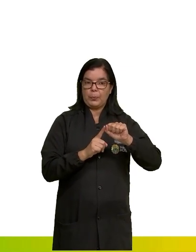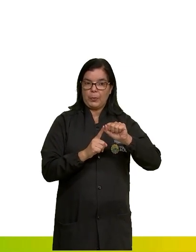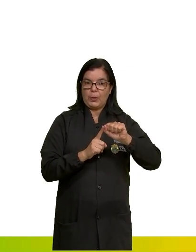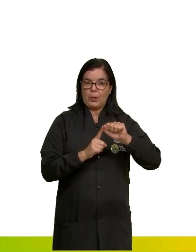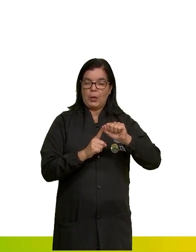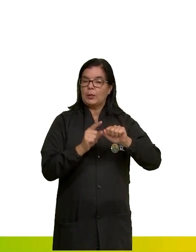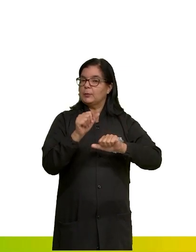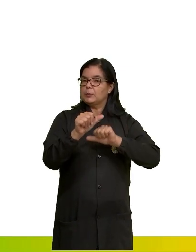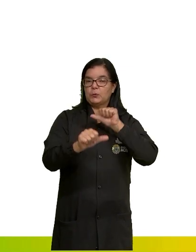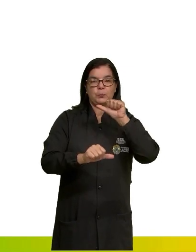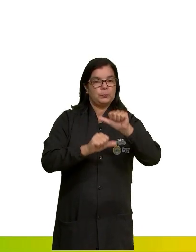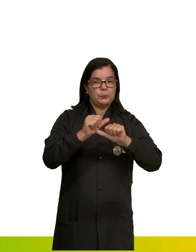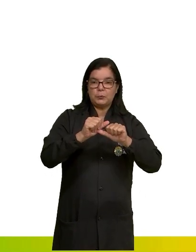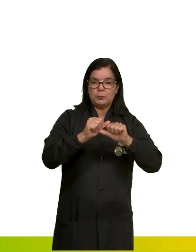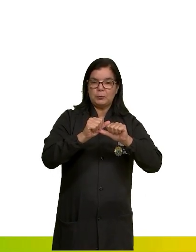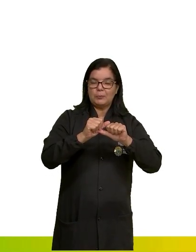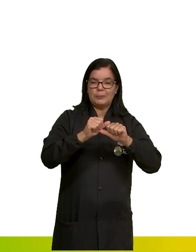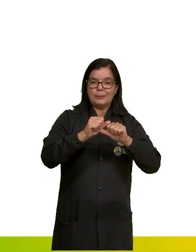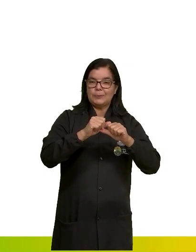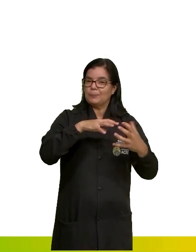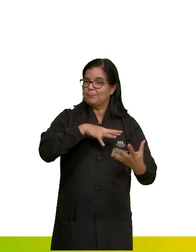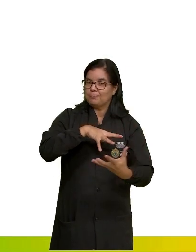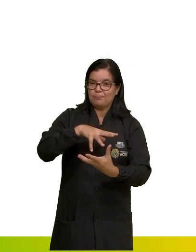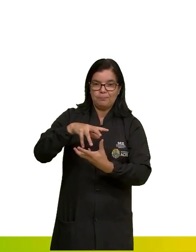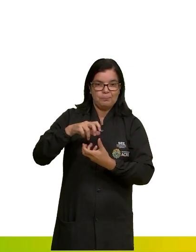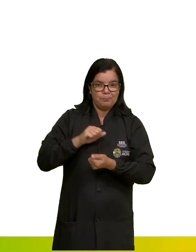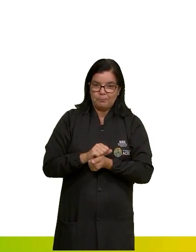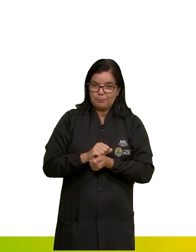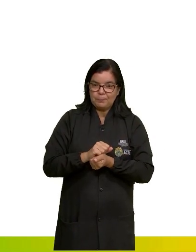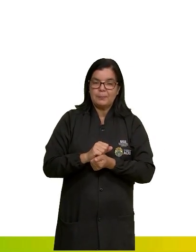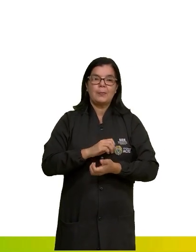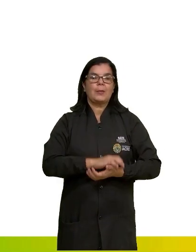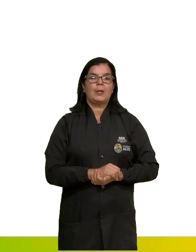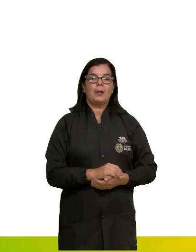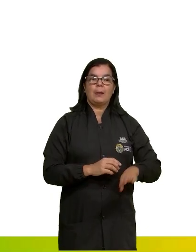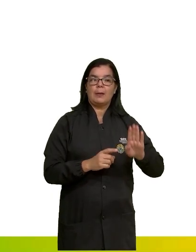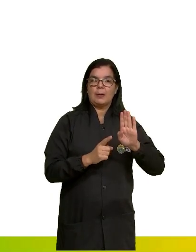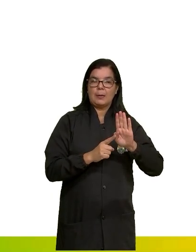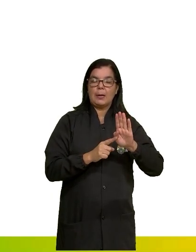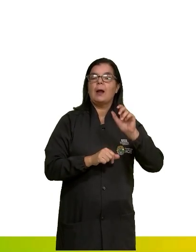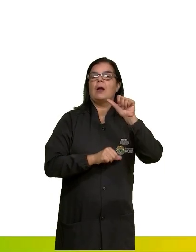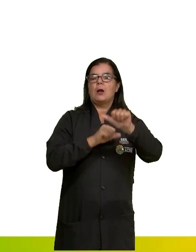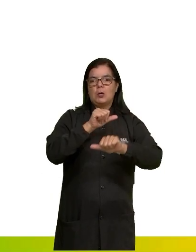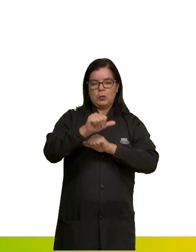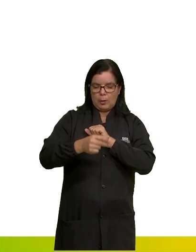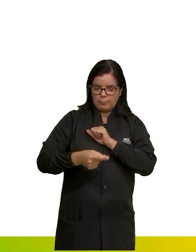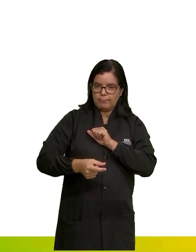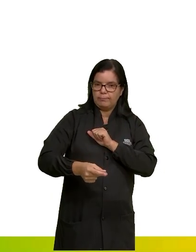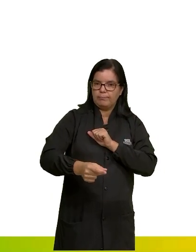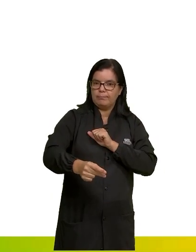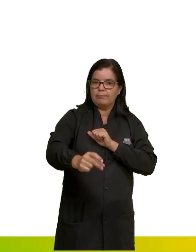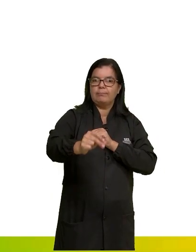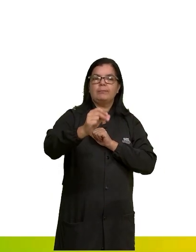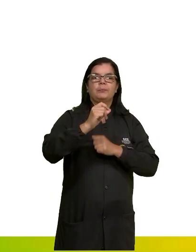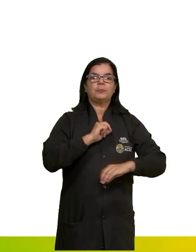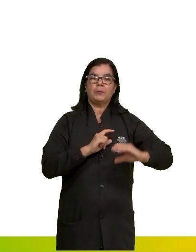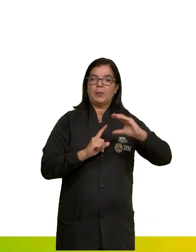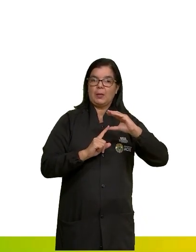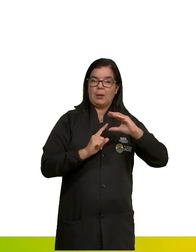A imutabilidade do mundo, isso significa, então, o mundo não muda. A transformação eterna, na letra